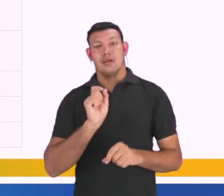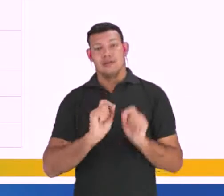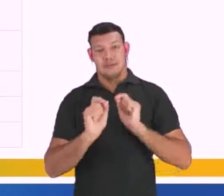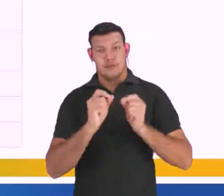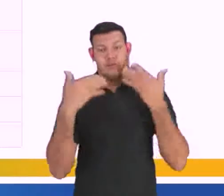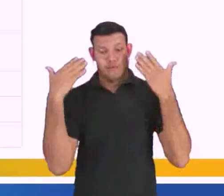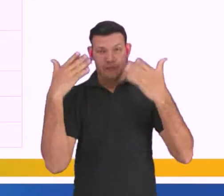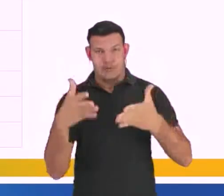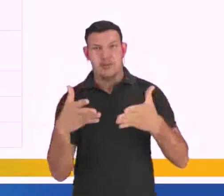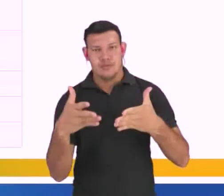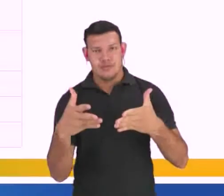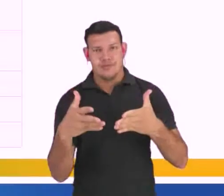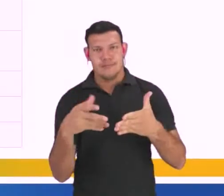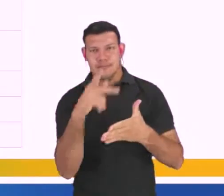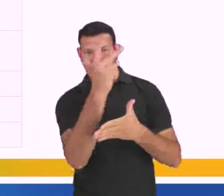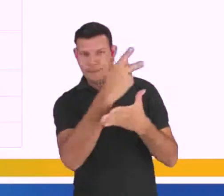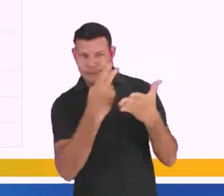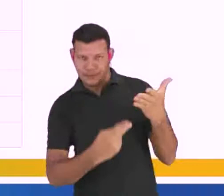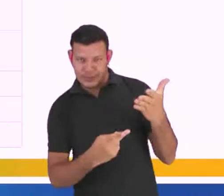ver nessa aula, desculpa.